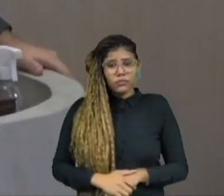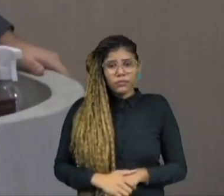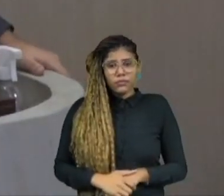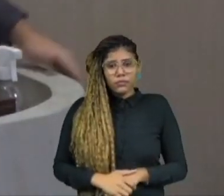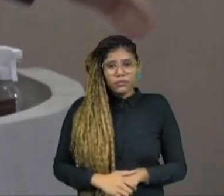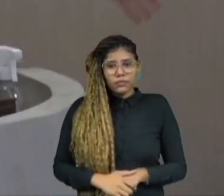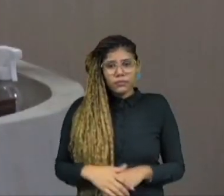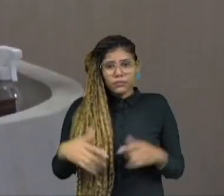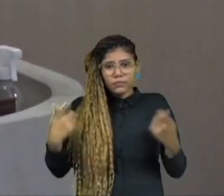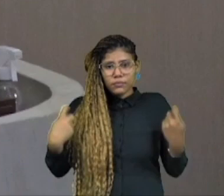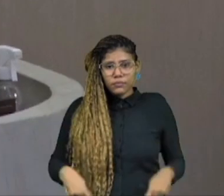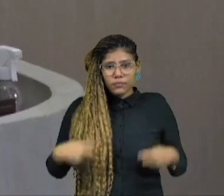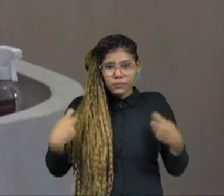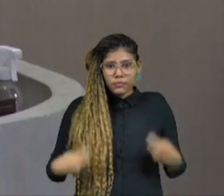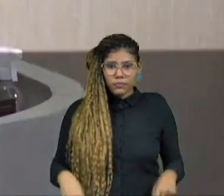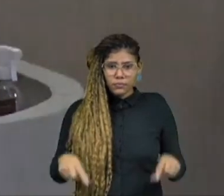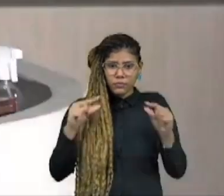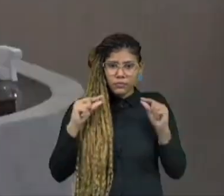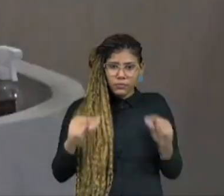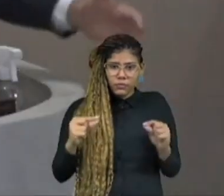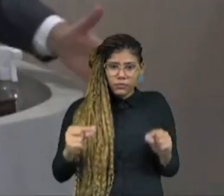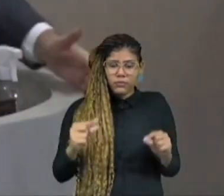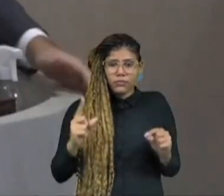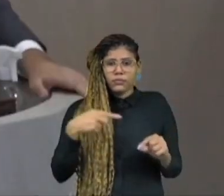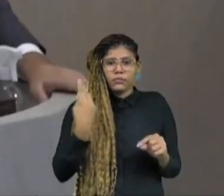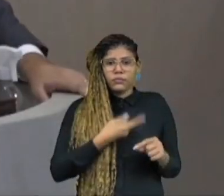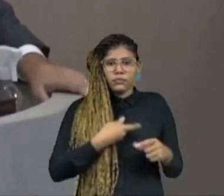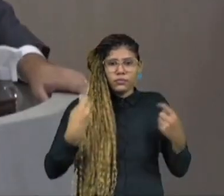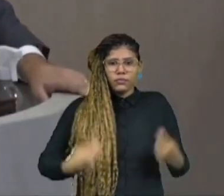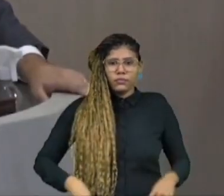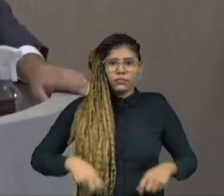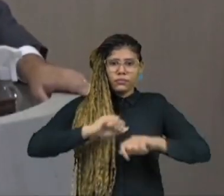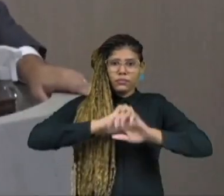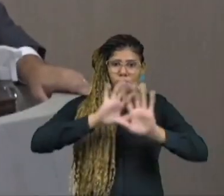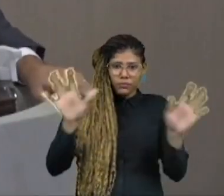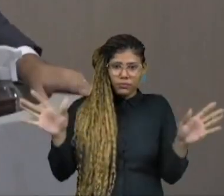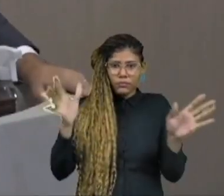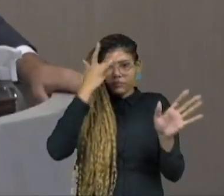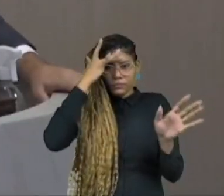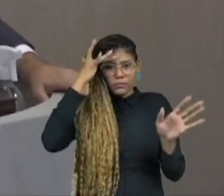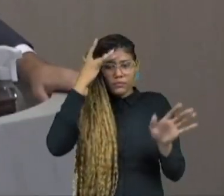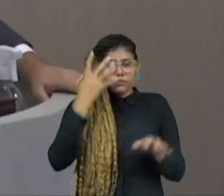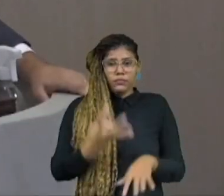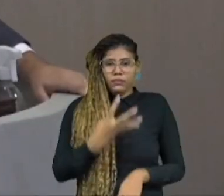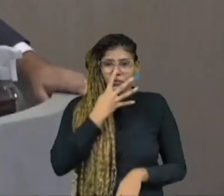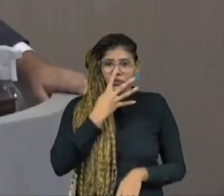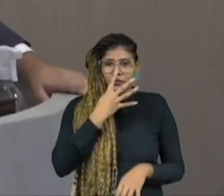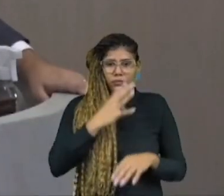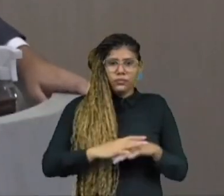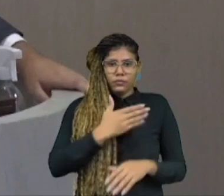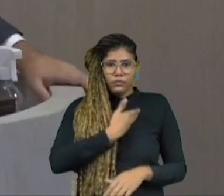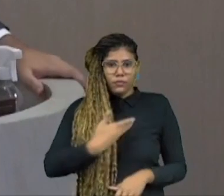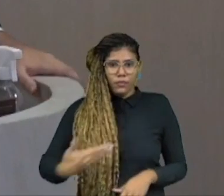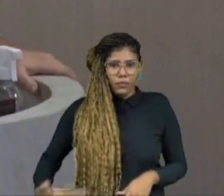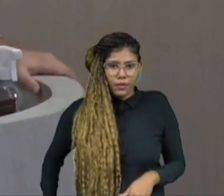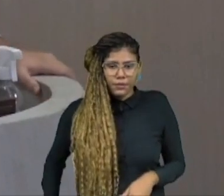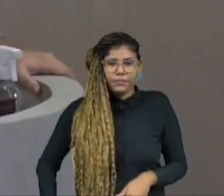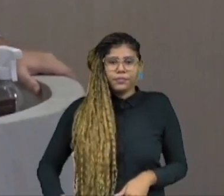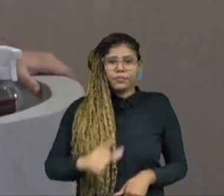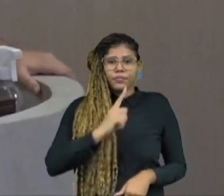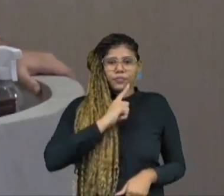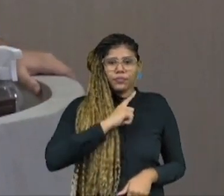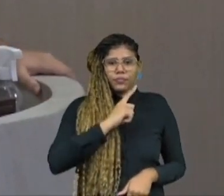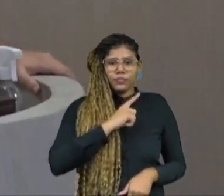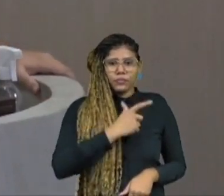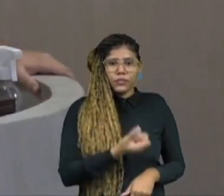preciso que sejamos transparentes com quem nos assiste. O governador está multiplicando o número